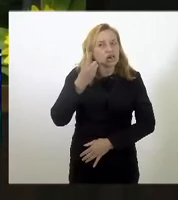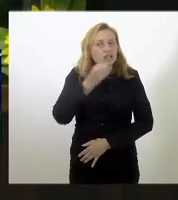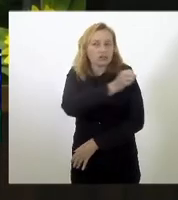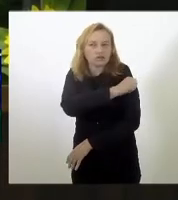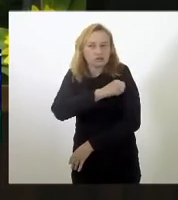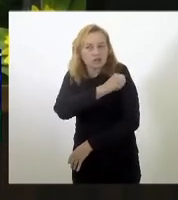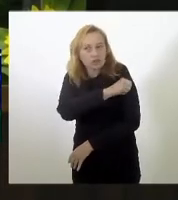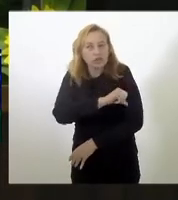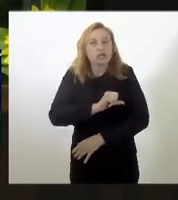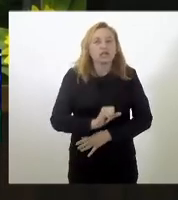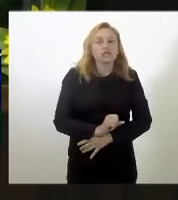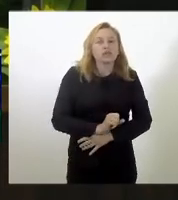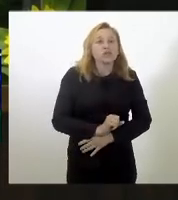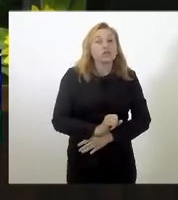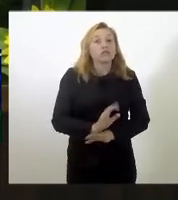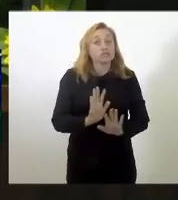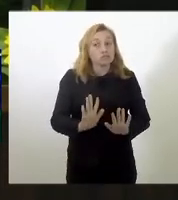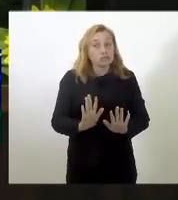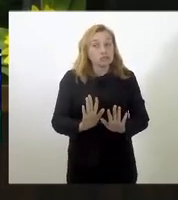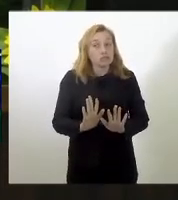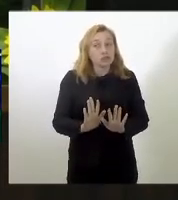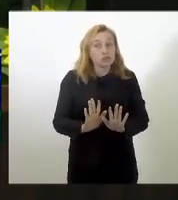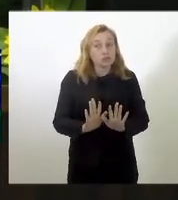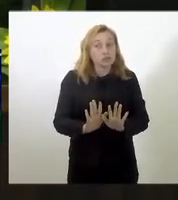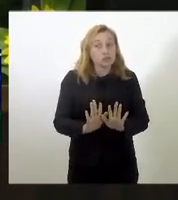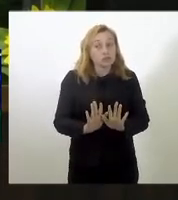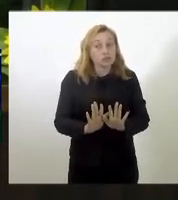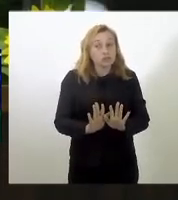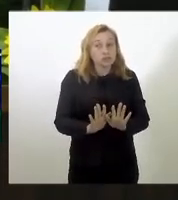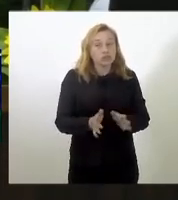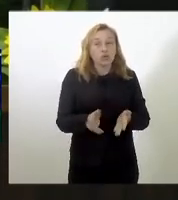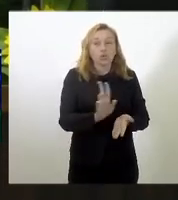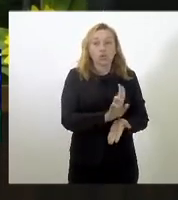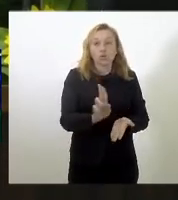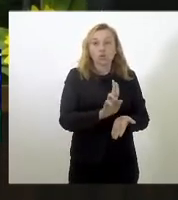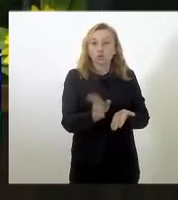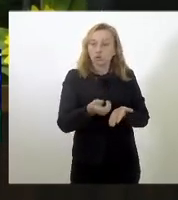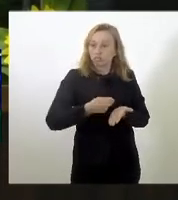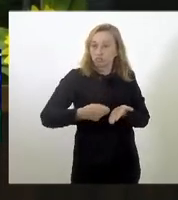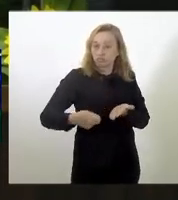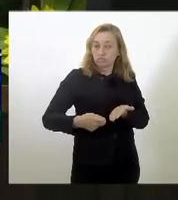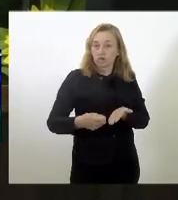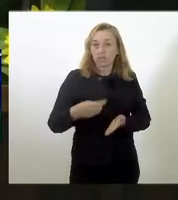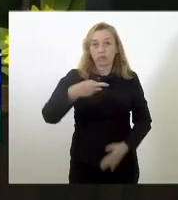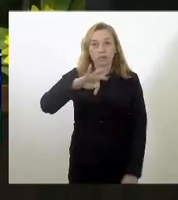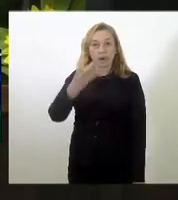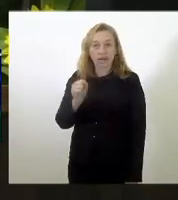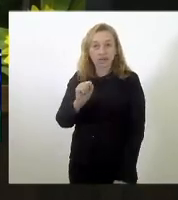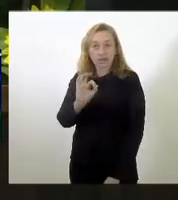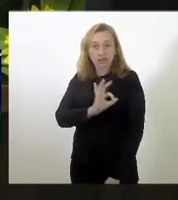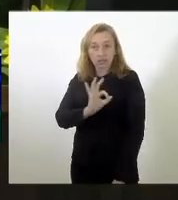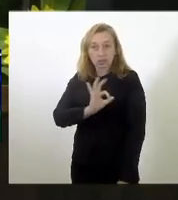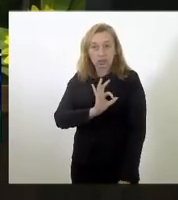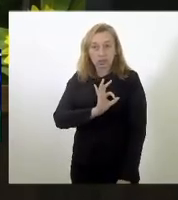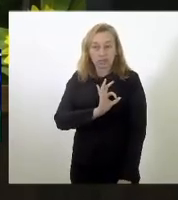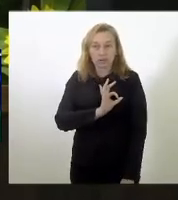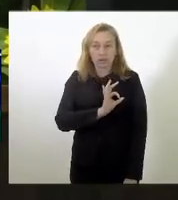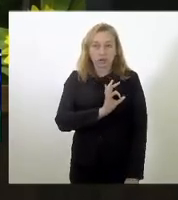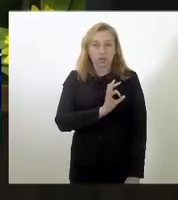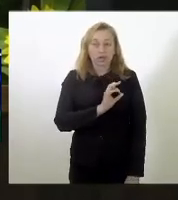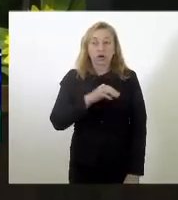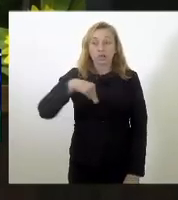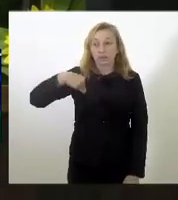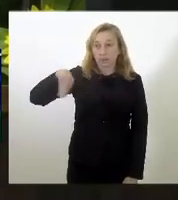enfermeira. Vamos abrir a coautoria do PL primeiro, Marta Rocha. Carlos Mink, para